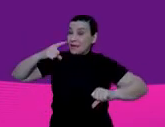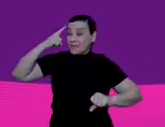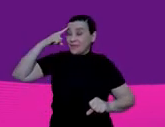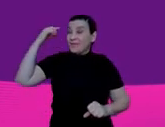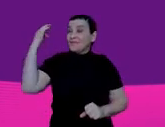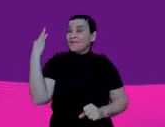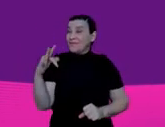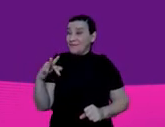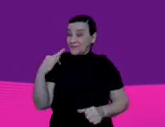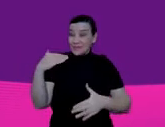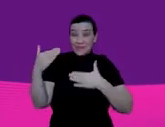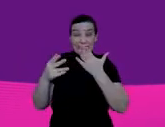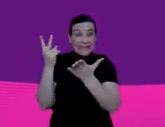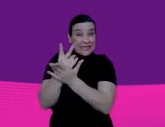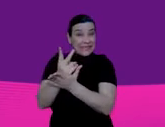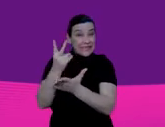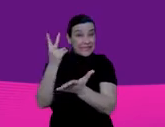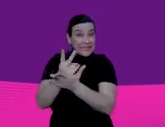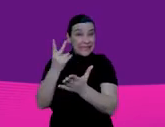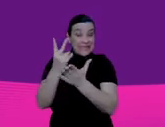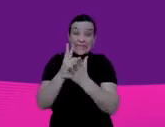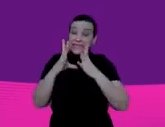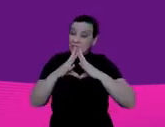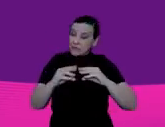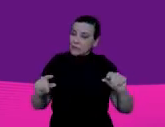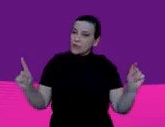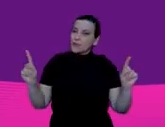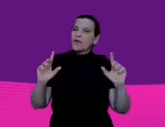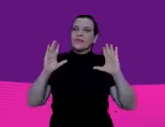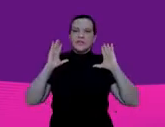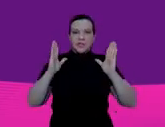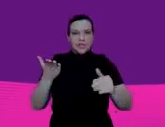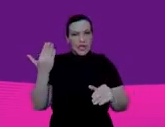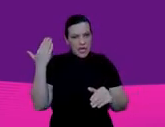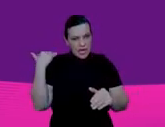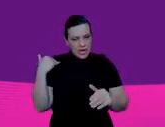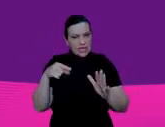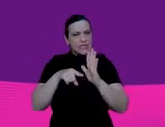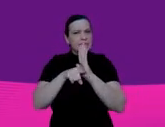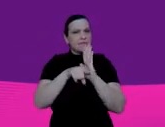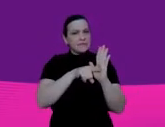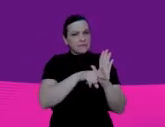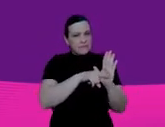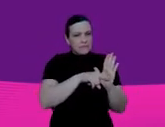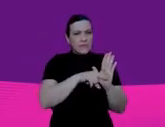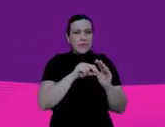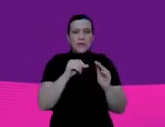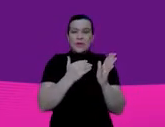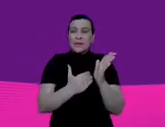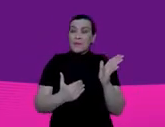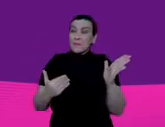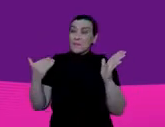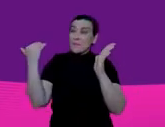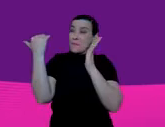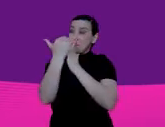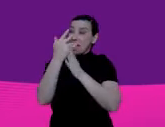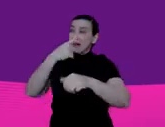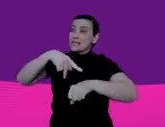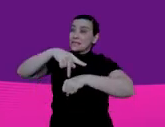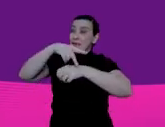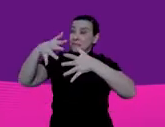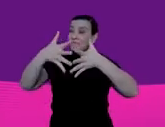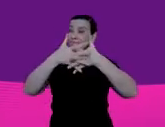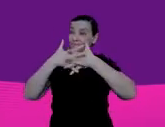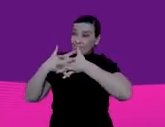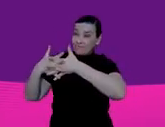E a gente sabe, como o Leon colocou muito bem, a taxa de prescrição aumentou muito nos Estados Unidos, muitas mortes são